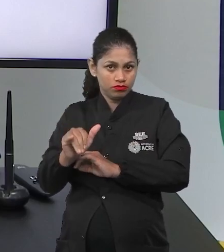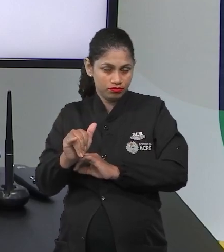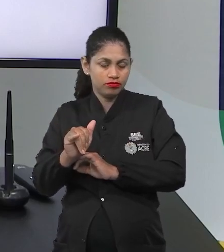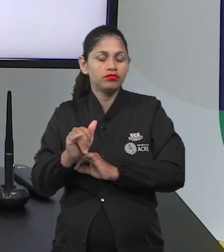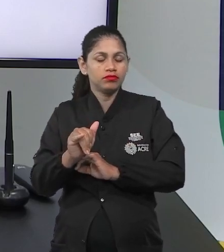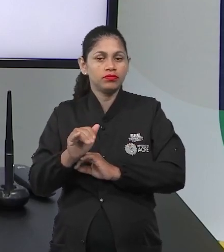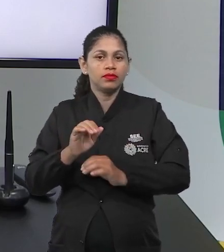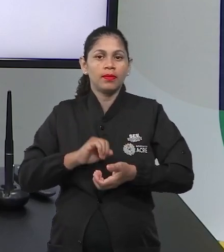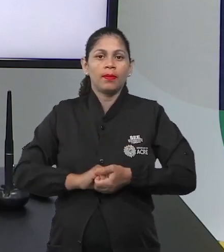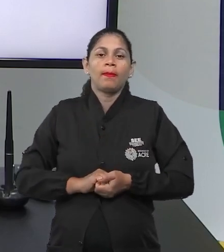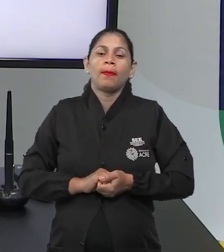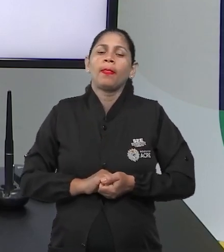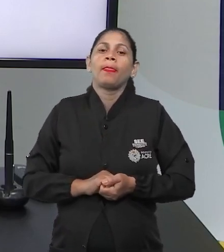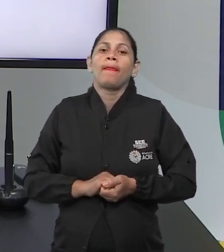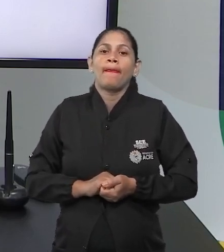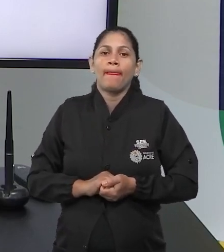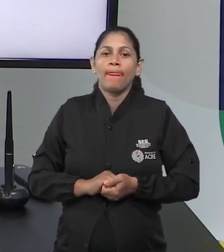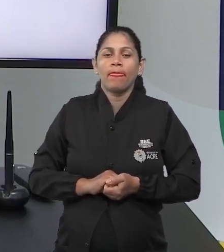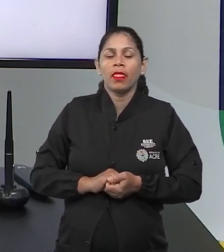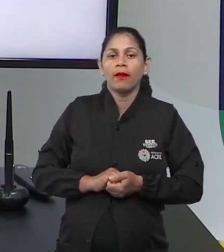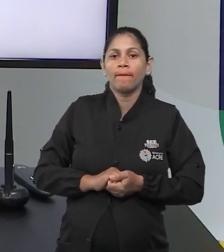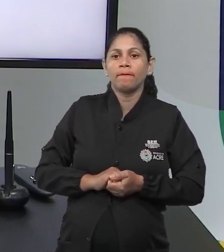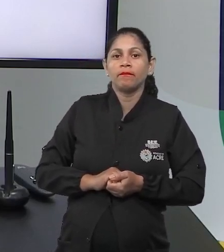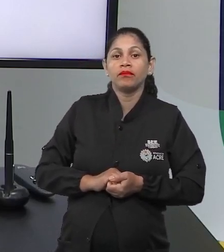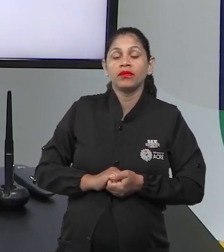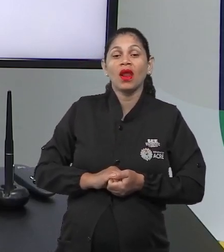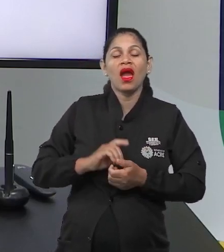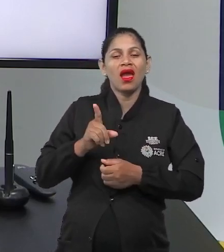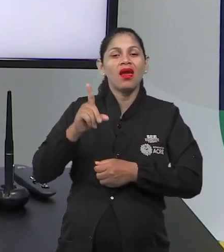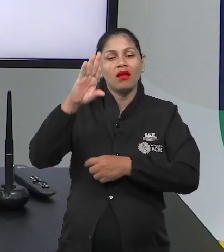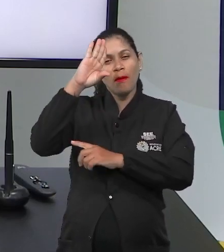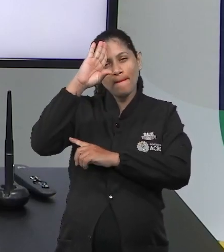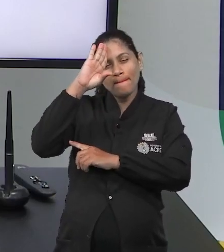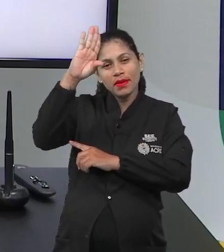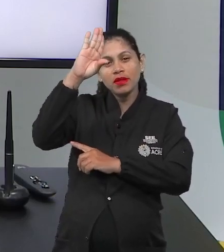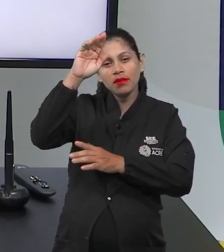desse momento. Apesar de muitas pessoas dizerem que